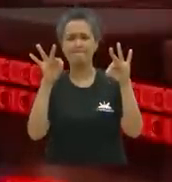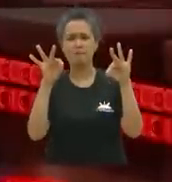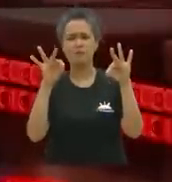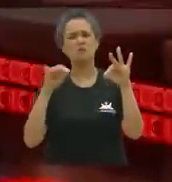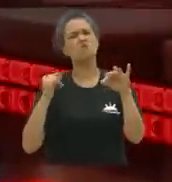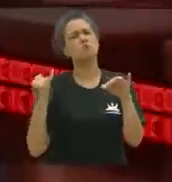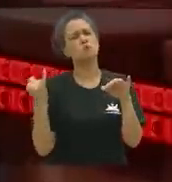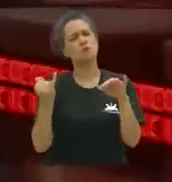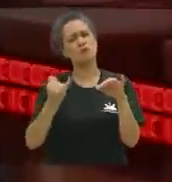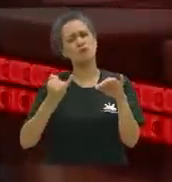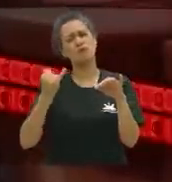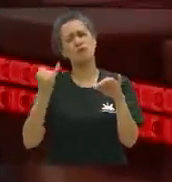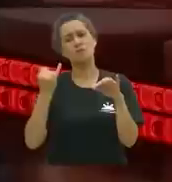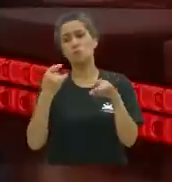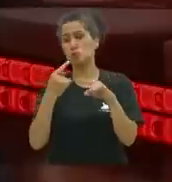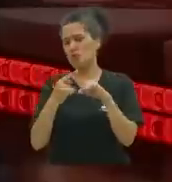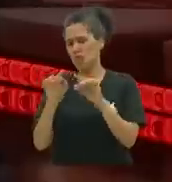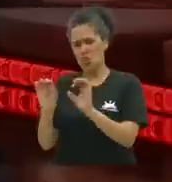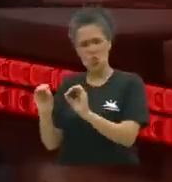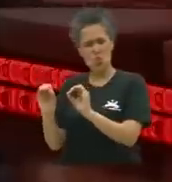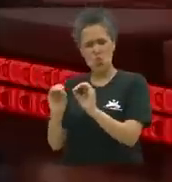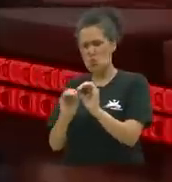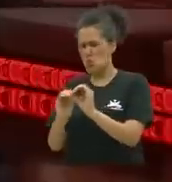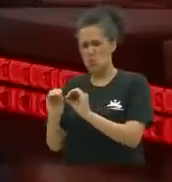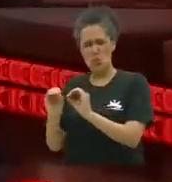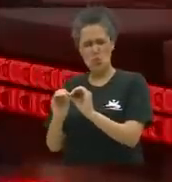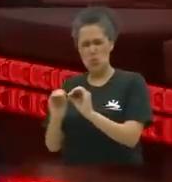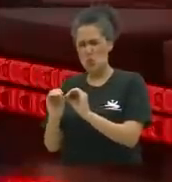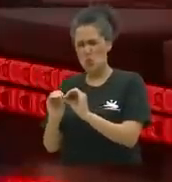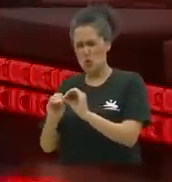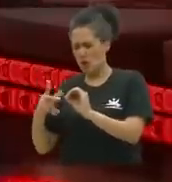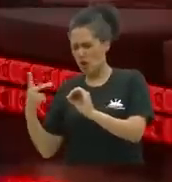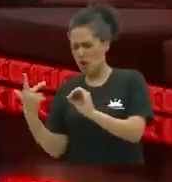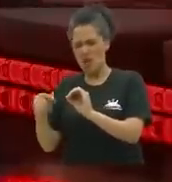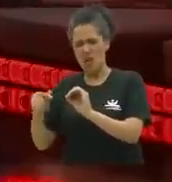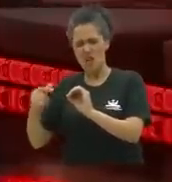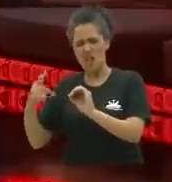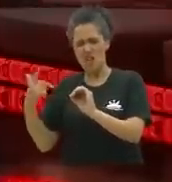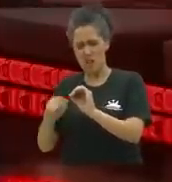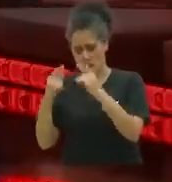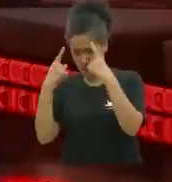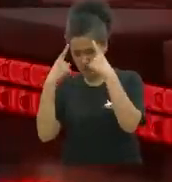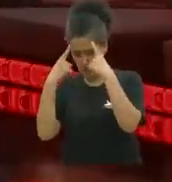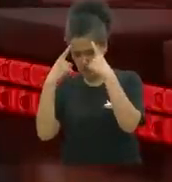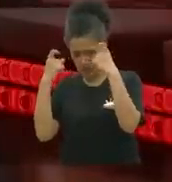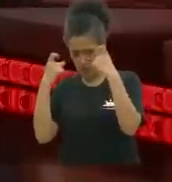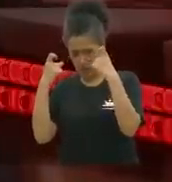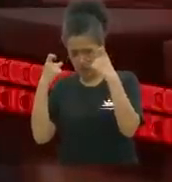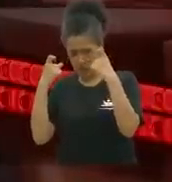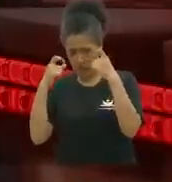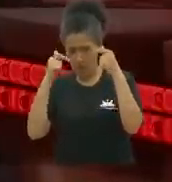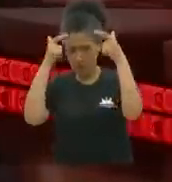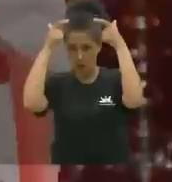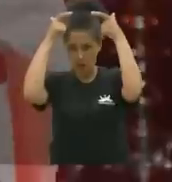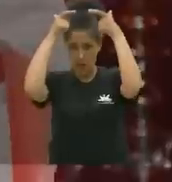não economizaram violência e nem chicotadas, e muito menos a coroa de espinhos.